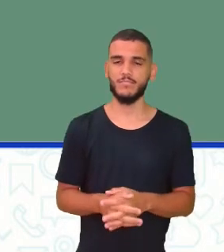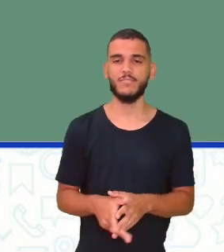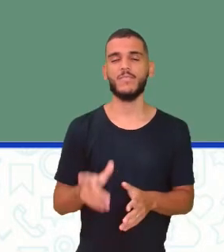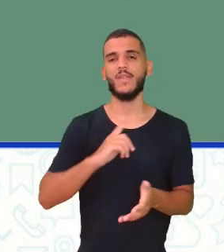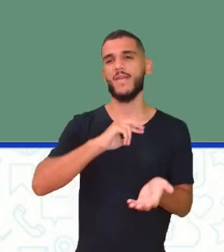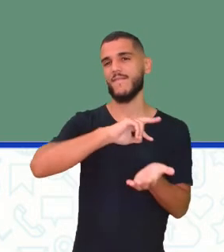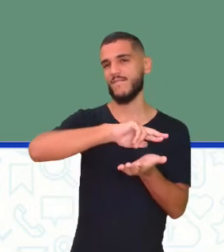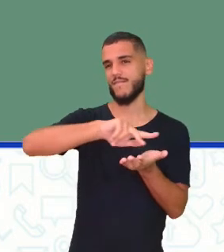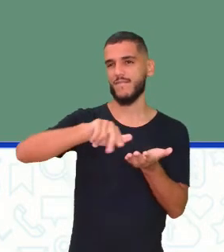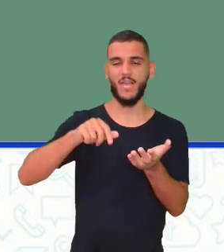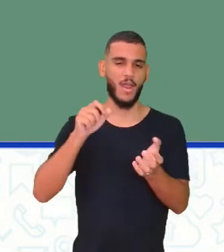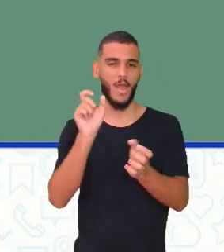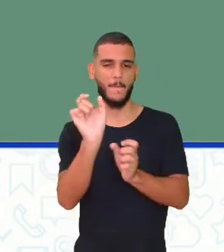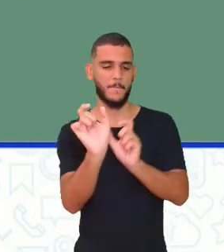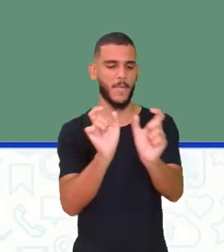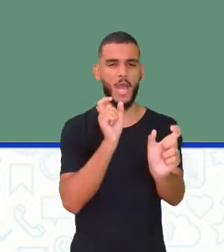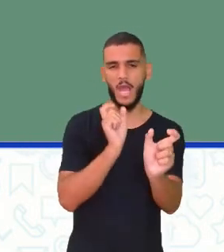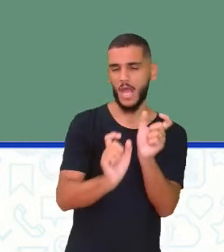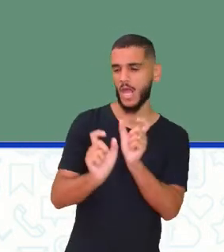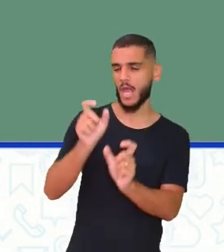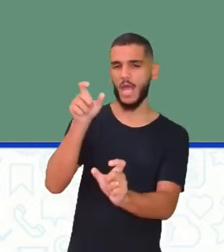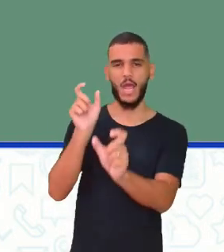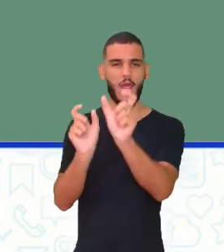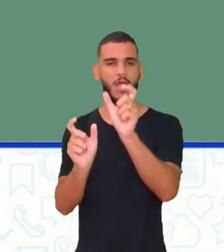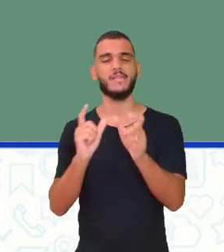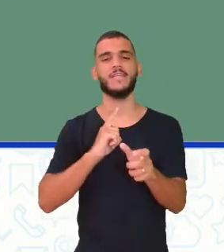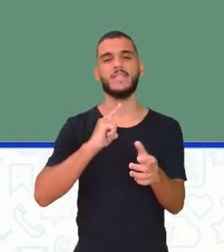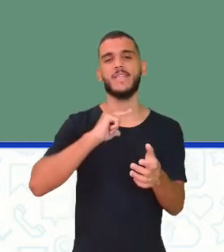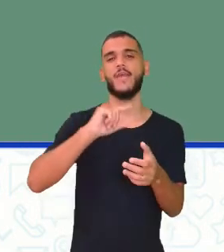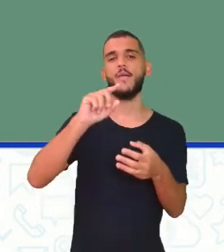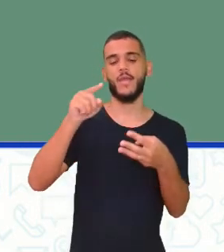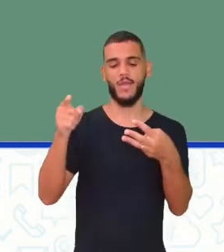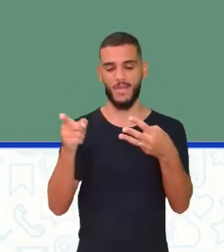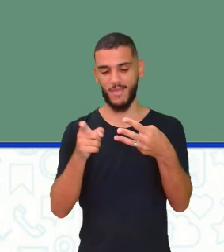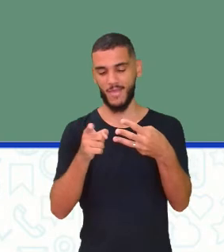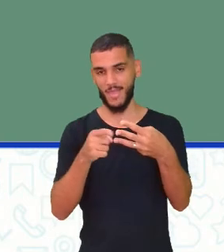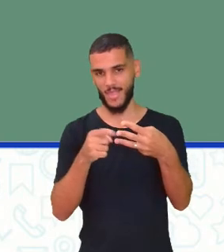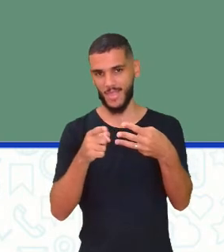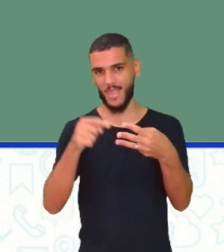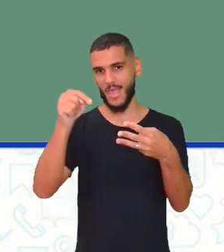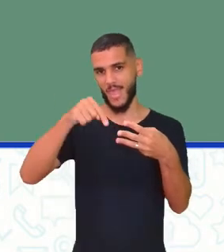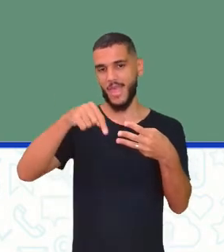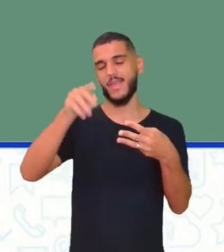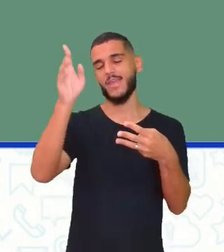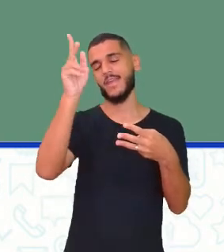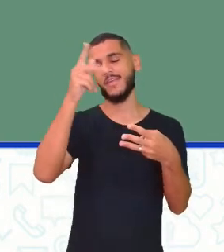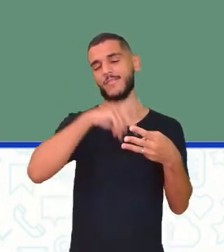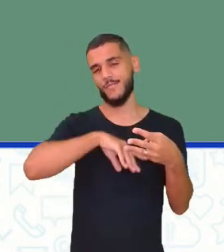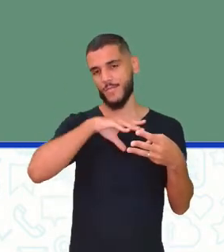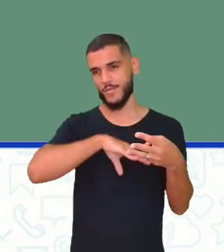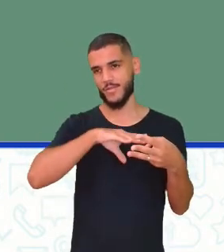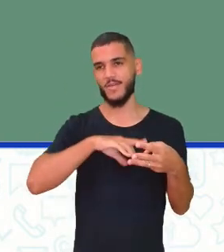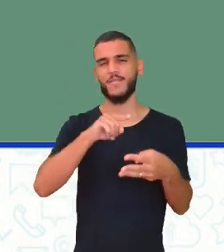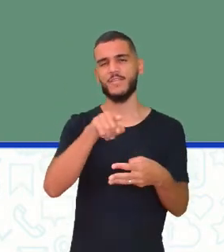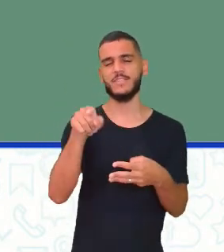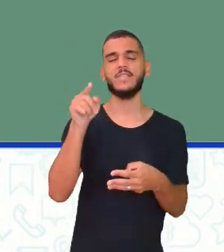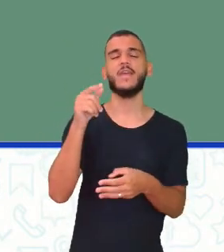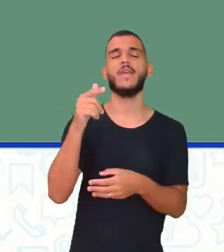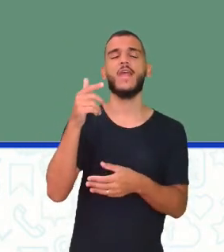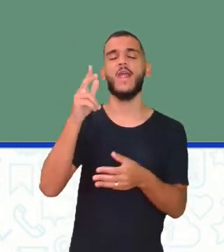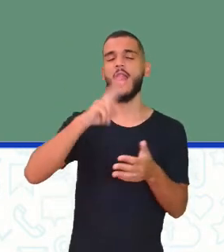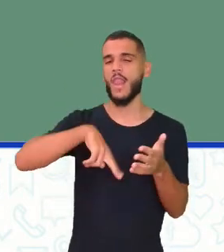tem várias palavras aí, que é estrangeirismo na nossa língua portuguesa. Vocês leem o